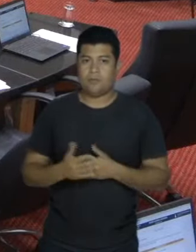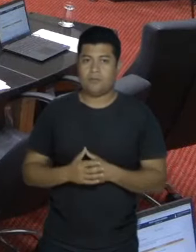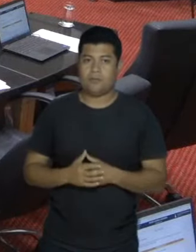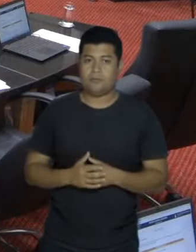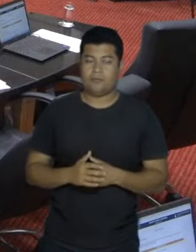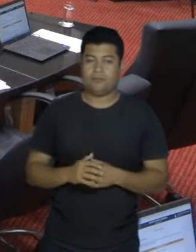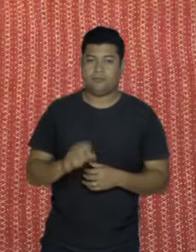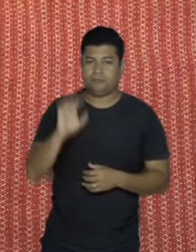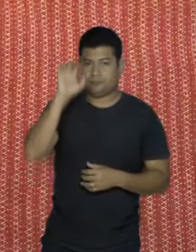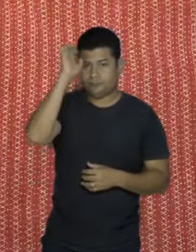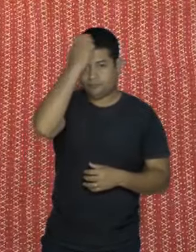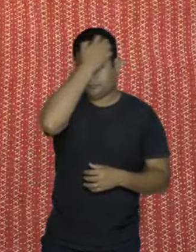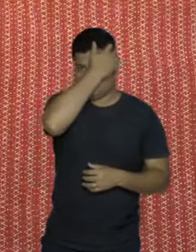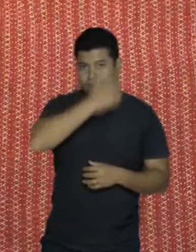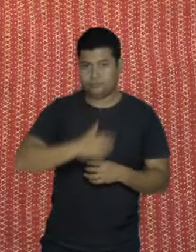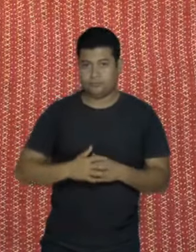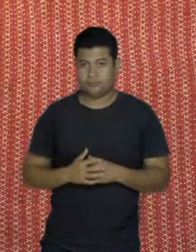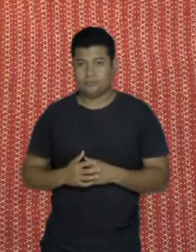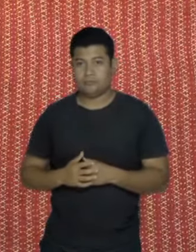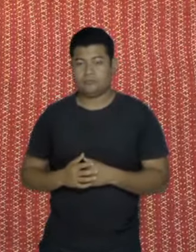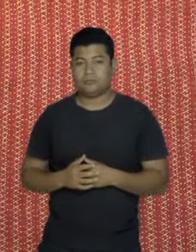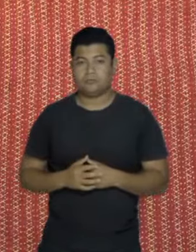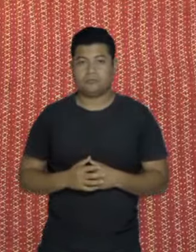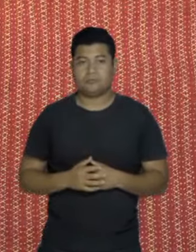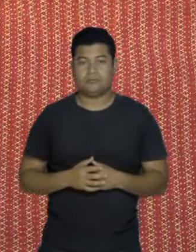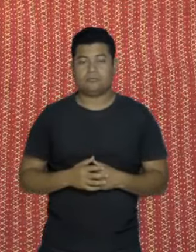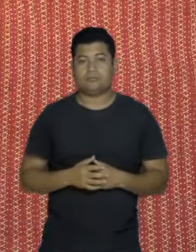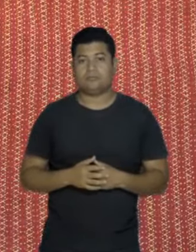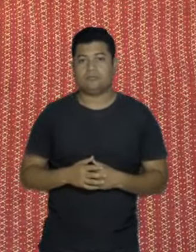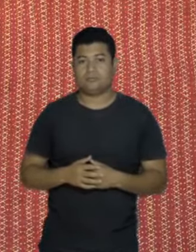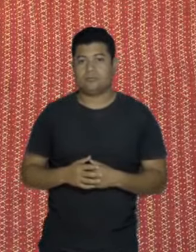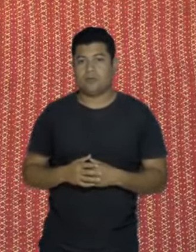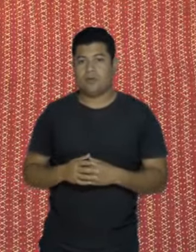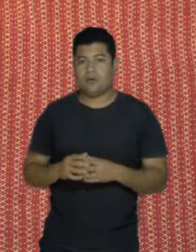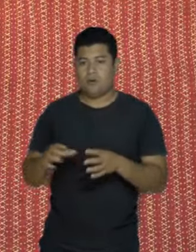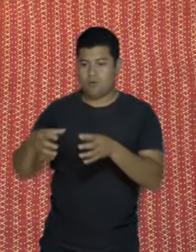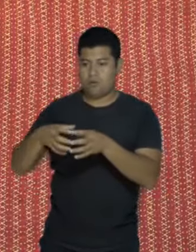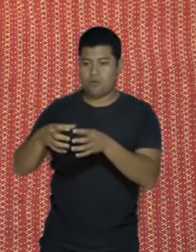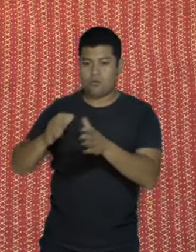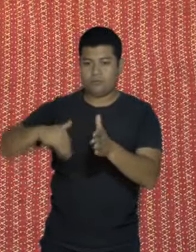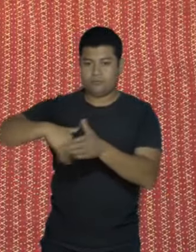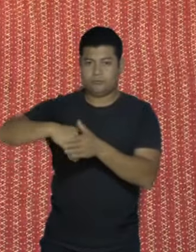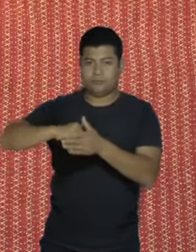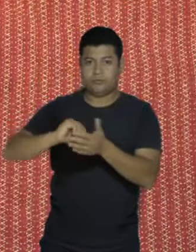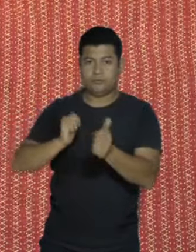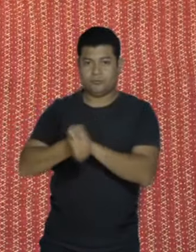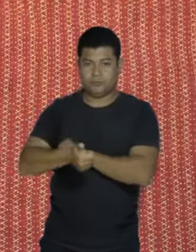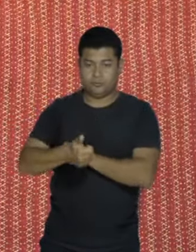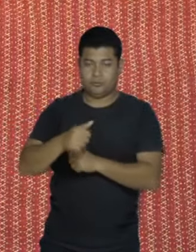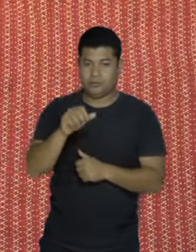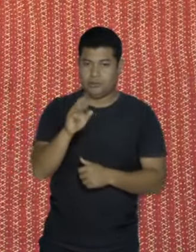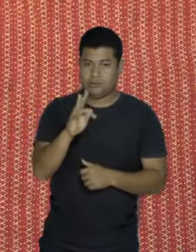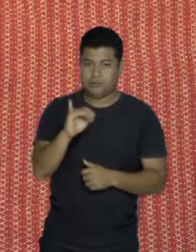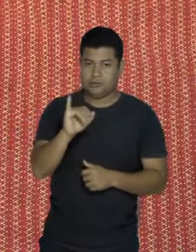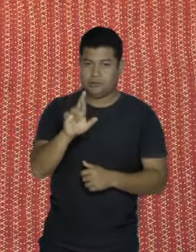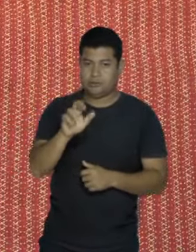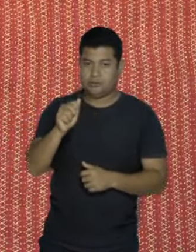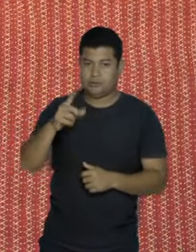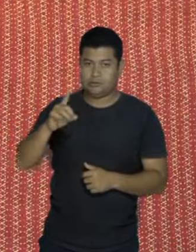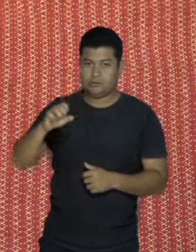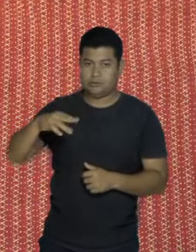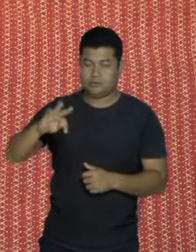o presidente só para fazer a colocação ali do Tiradentes esporte clube da cidade de Tijucas está completando 76 anos